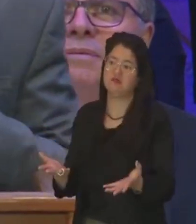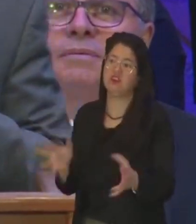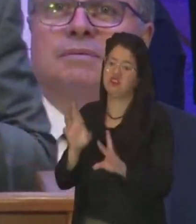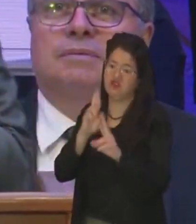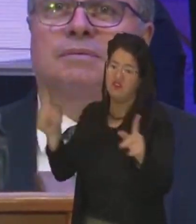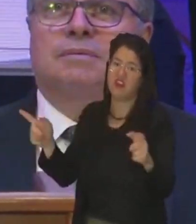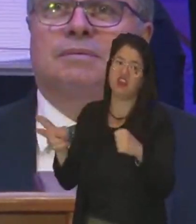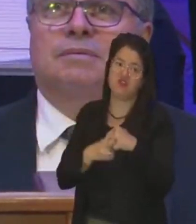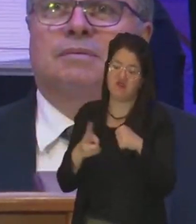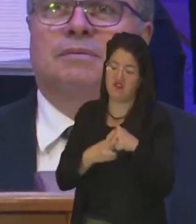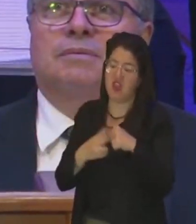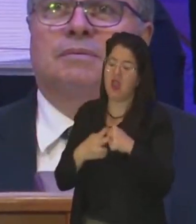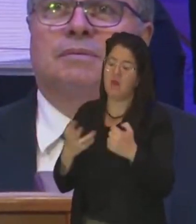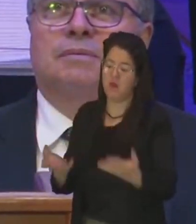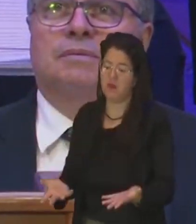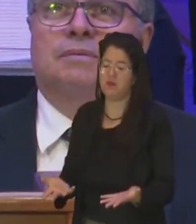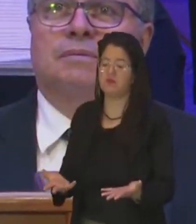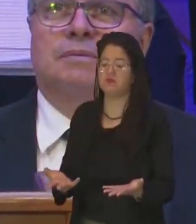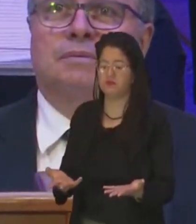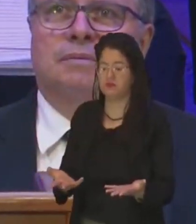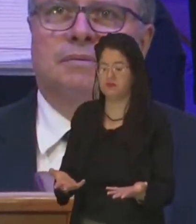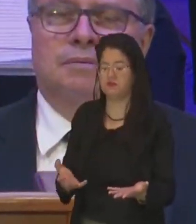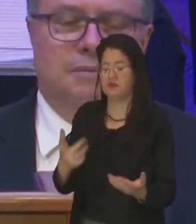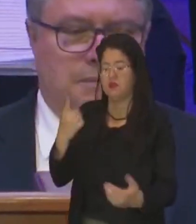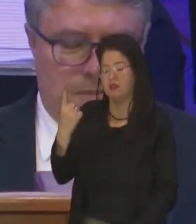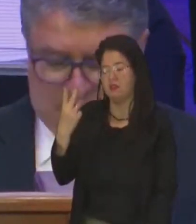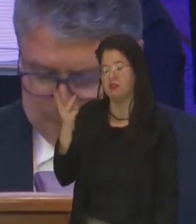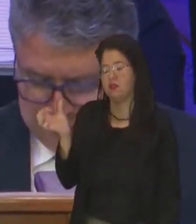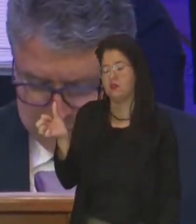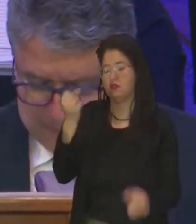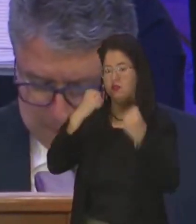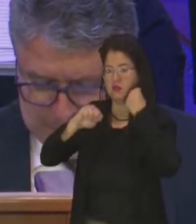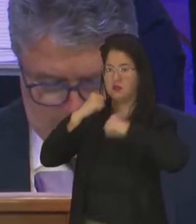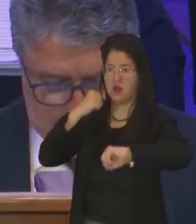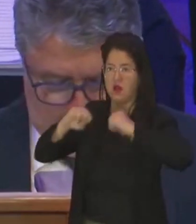sempre. Então, o Salmo 136, por exemplo, que repete